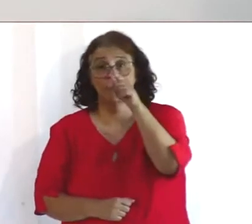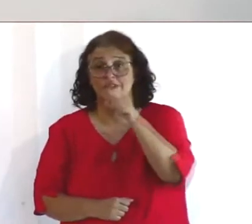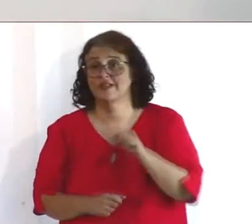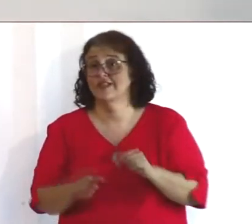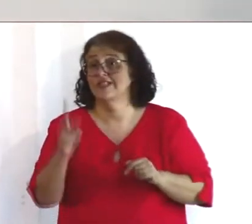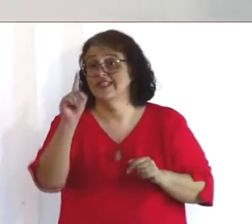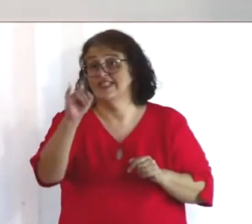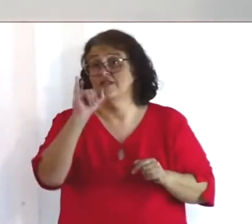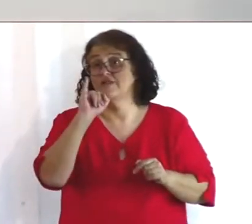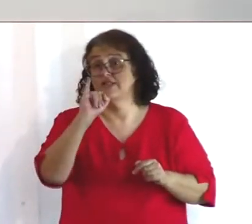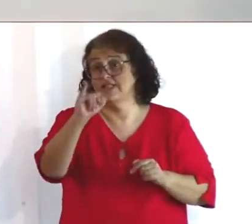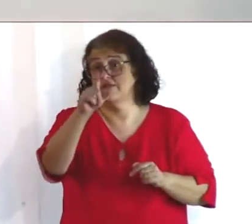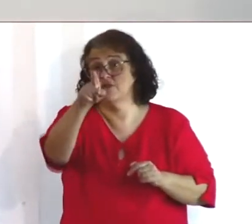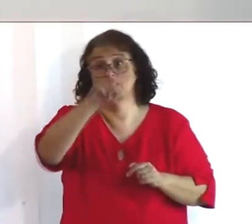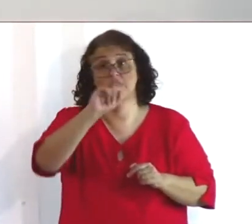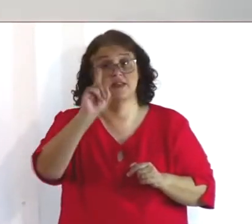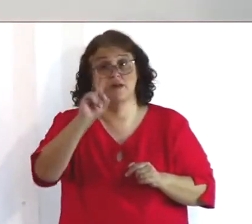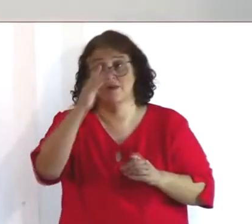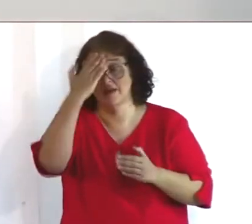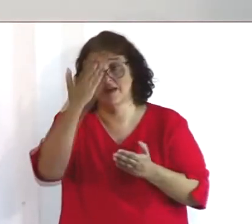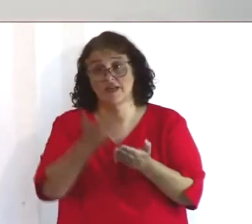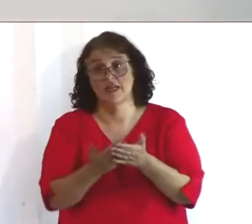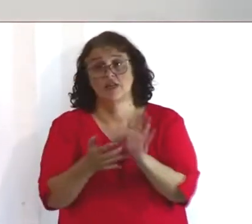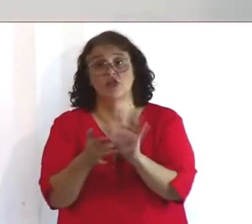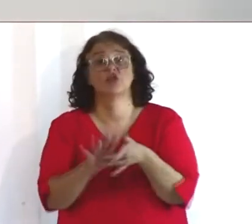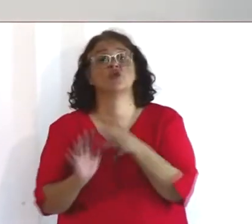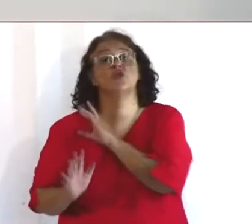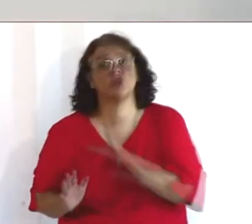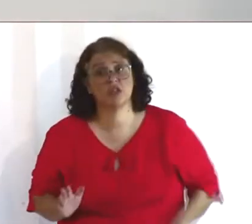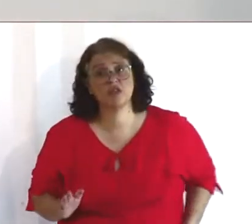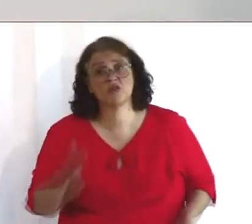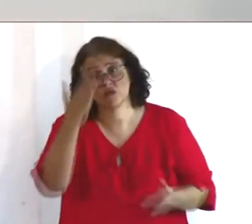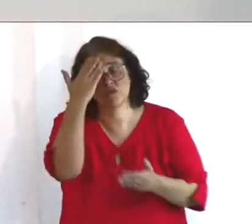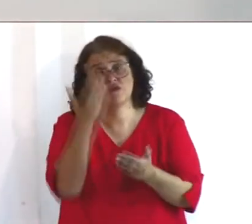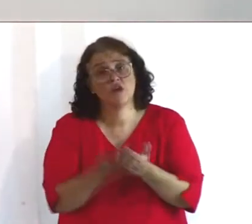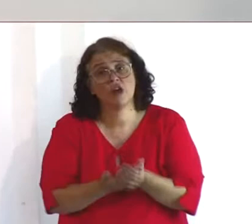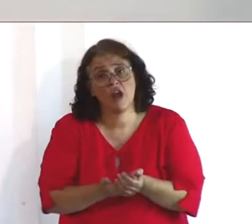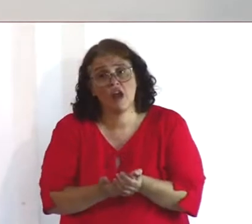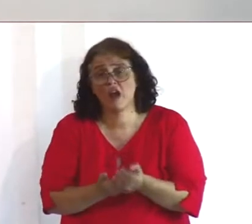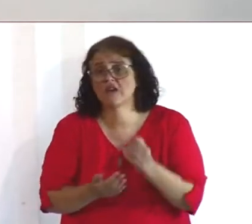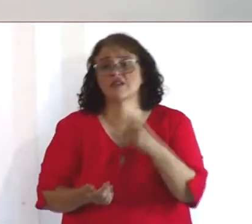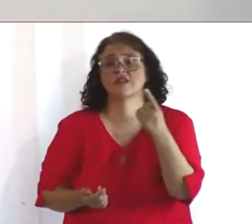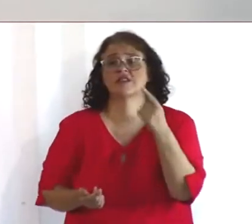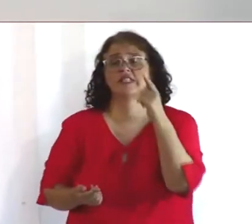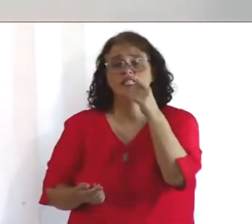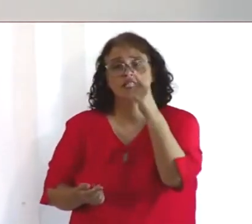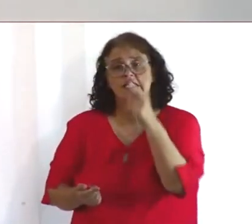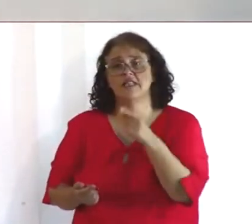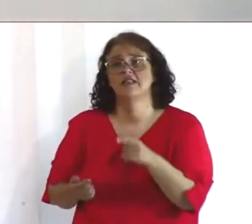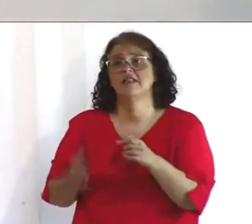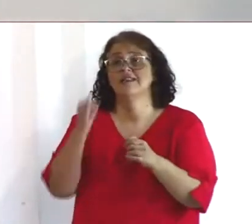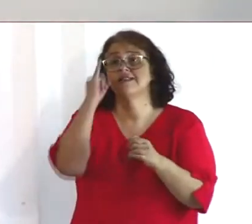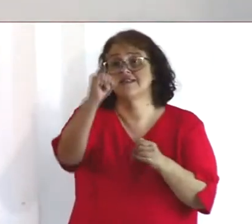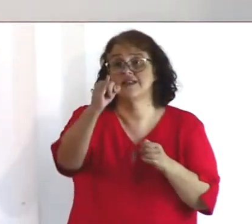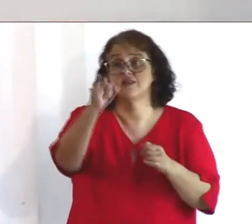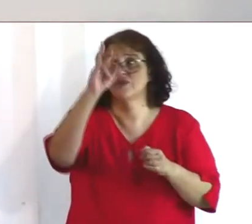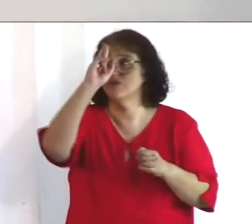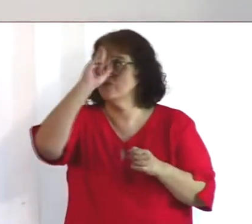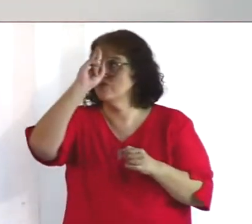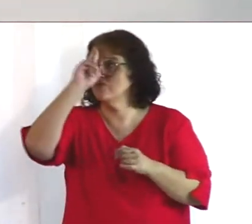crê verdadeiramente no Senhor Jesus Cristo, se a sua vida não é uma vida entregue ao Senhor Jesus Cristo, se Ele não é o Senhor da sua